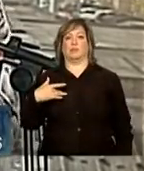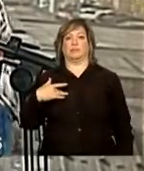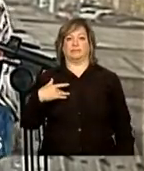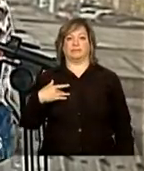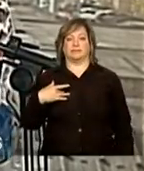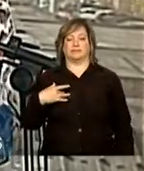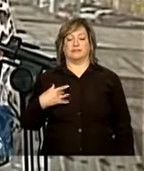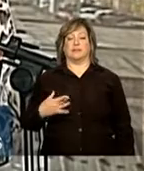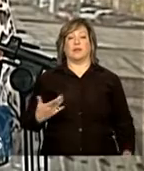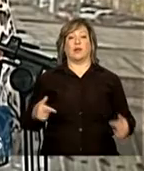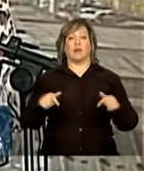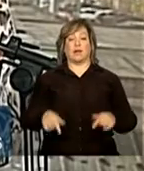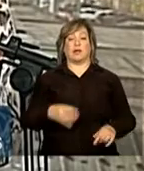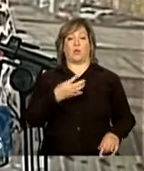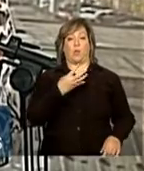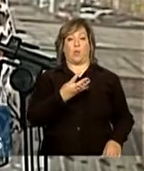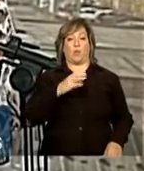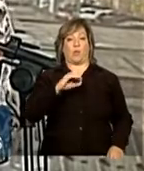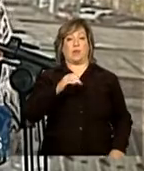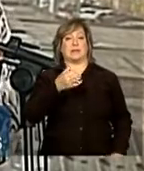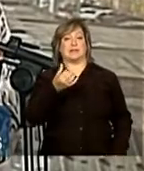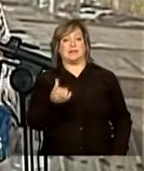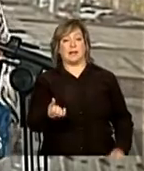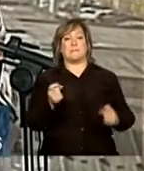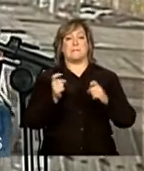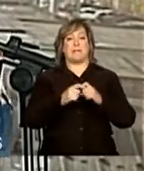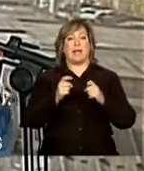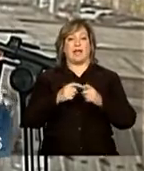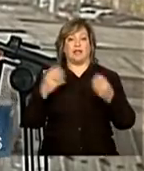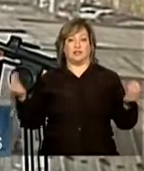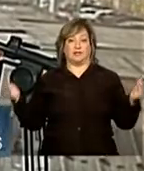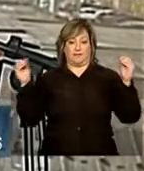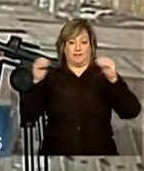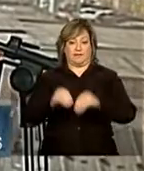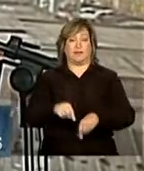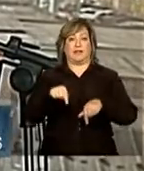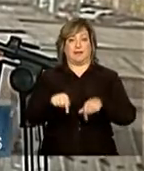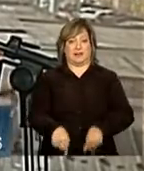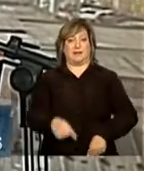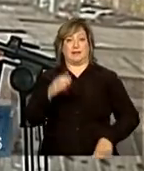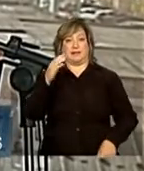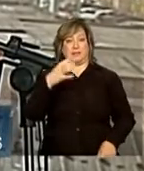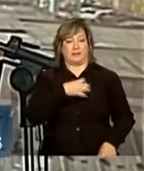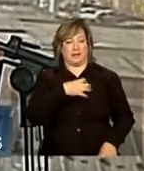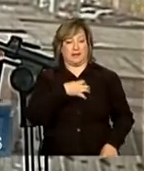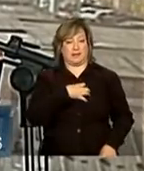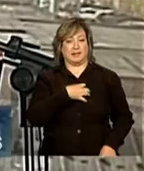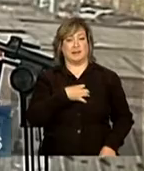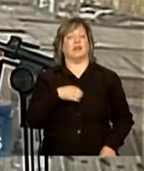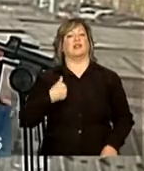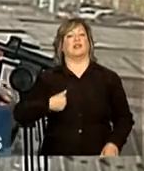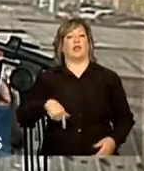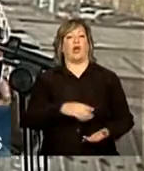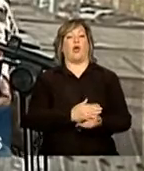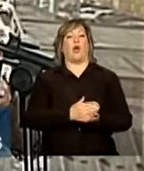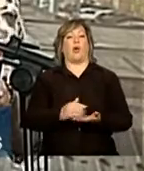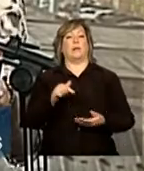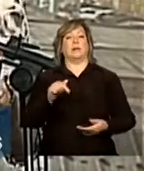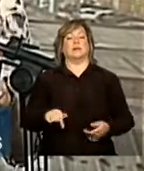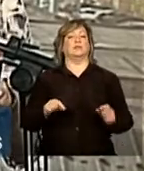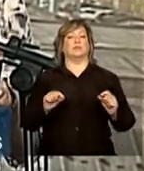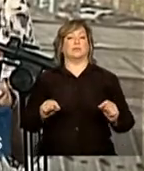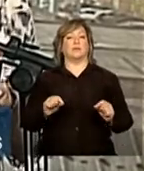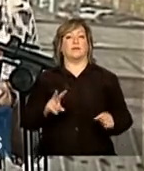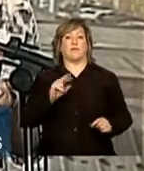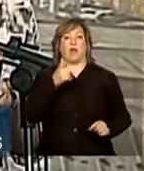então, com esses 406 médicos, iniciamos aquilo que vai significar,